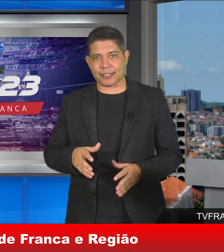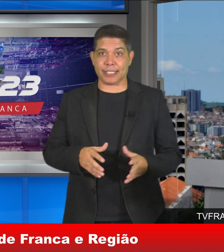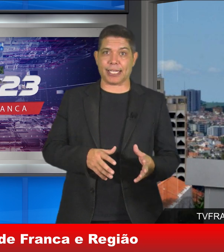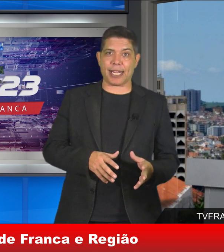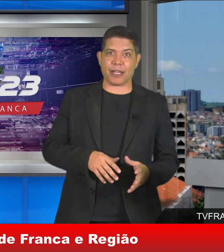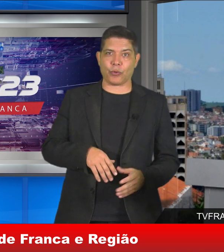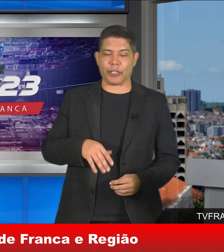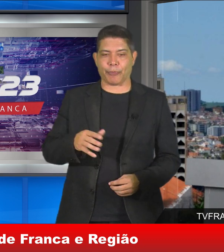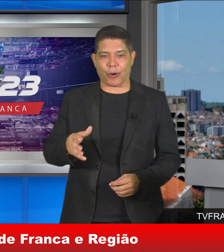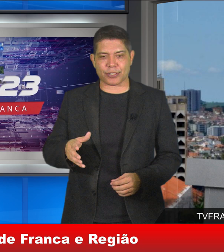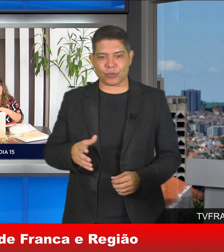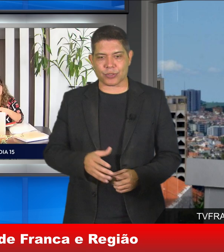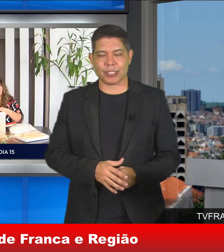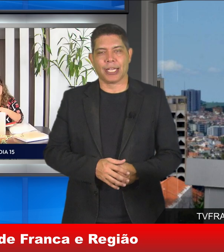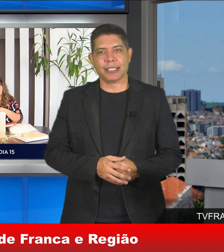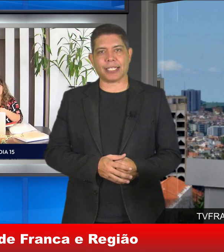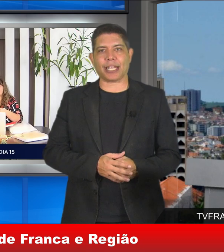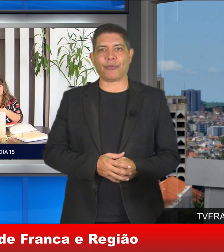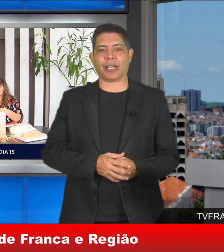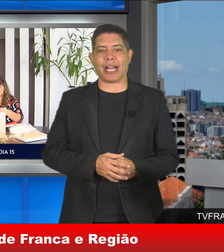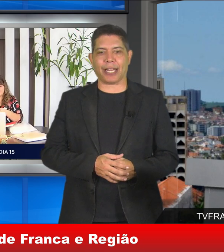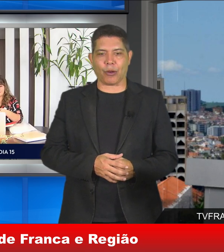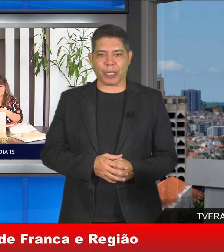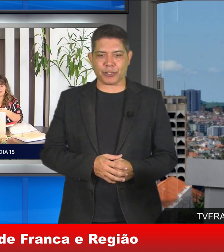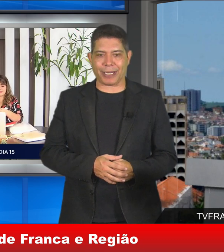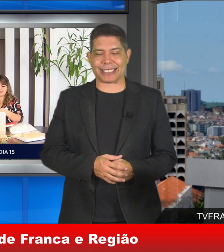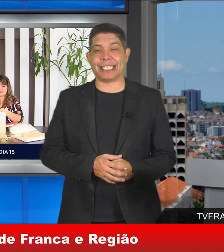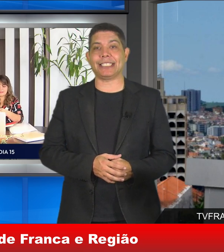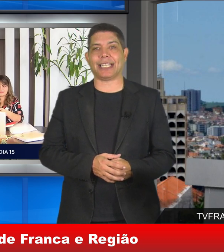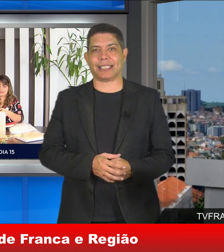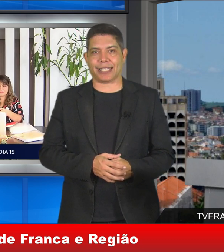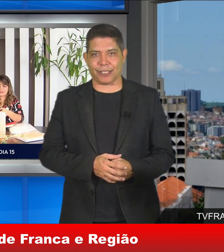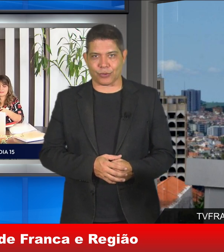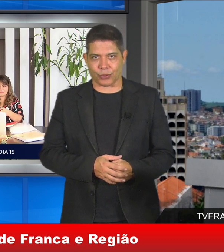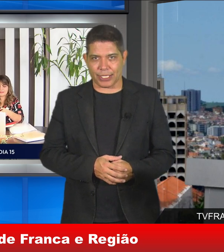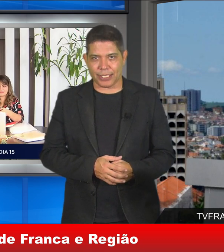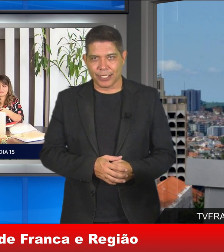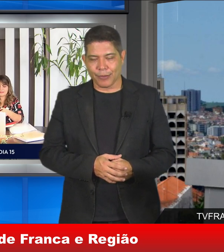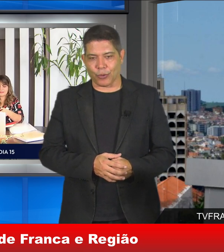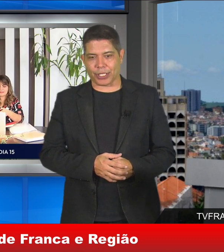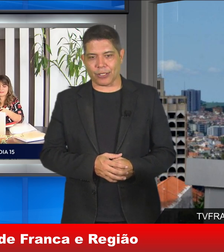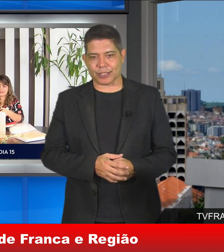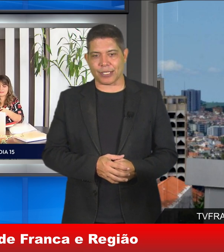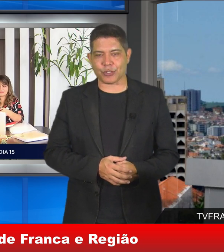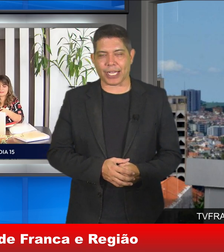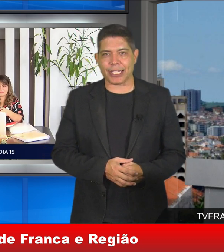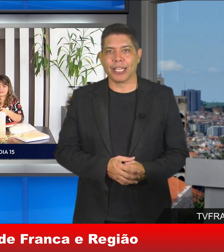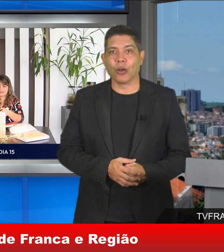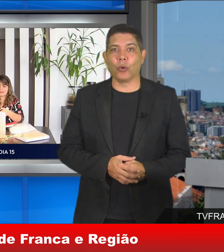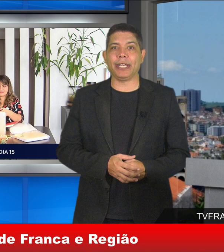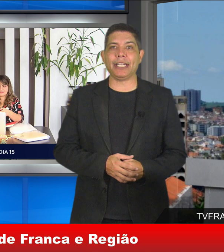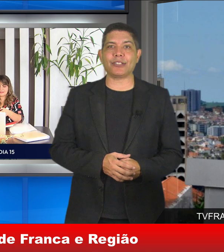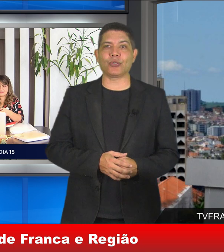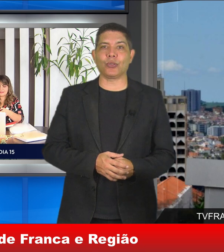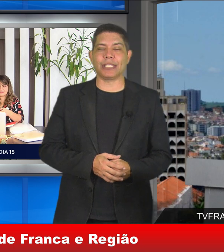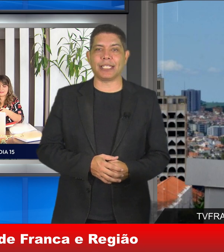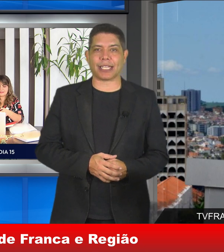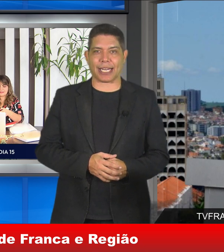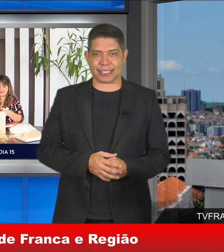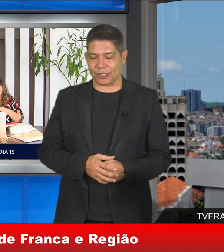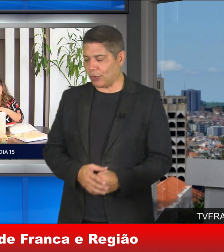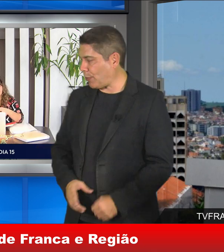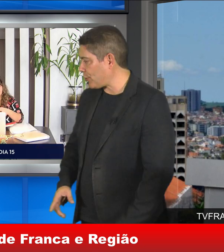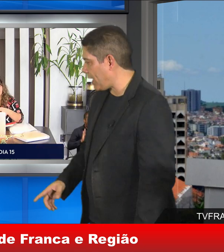dívidas, dinheiro e impostos. Você deve a Diana gosta de entregar a declaração? Atento, né? Porque nós temos aí o início